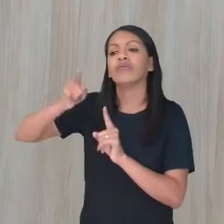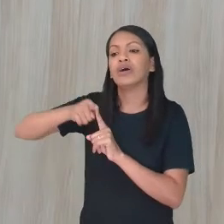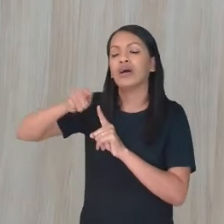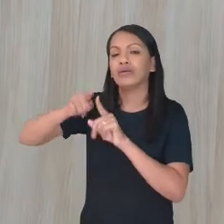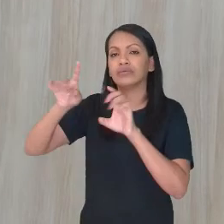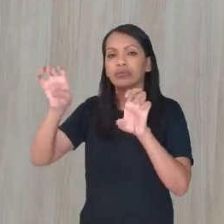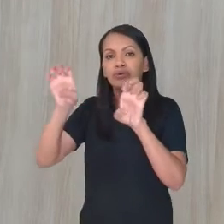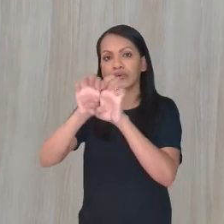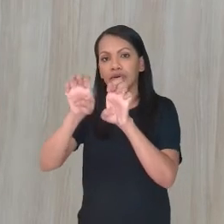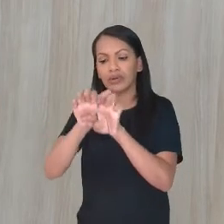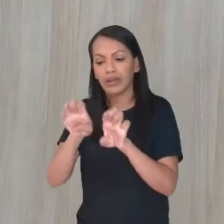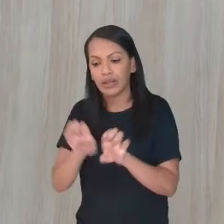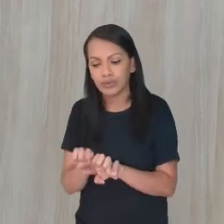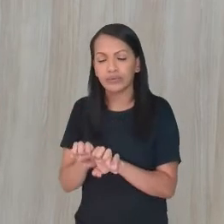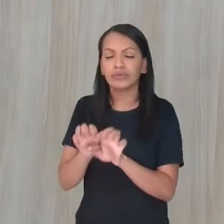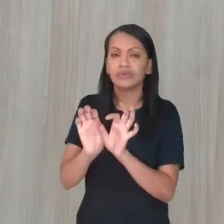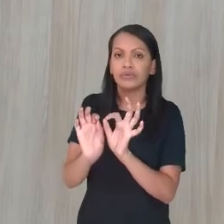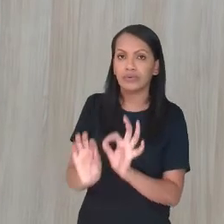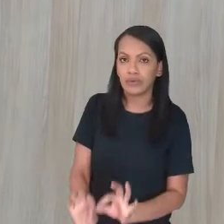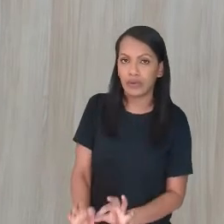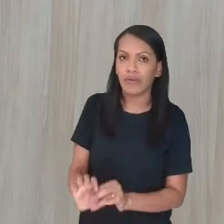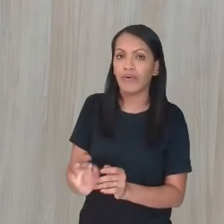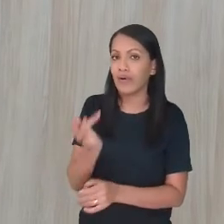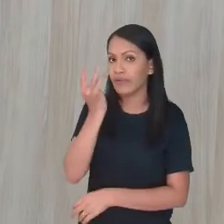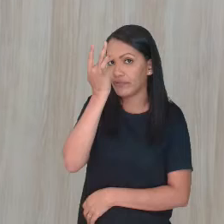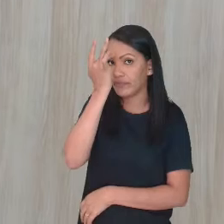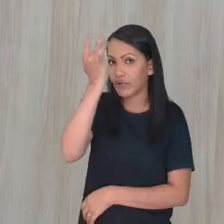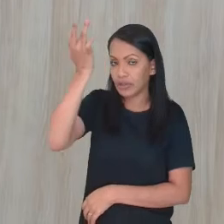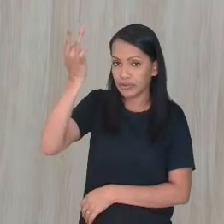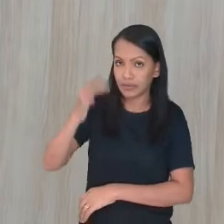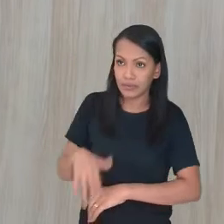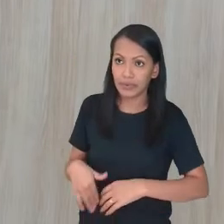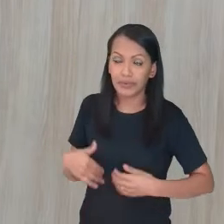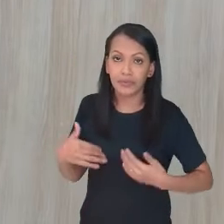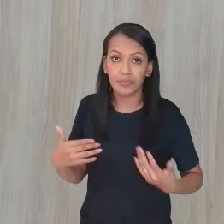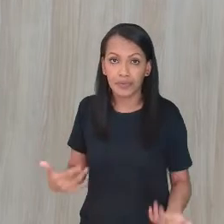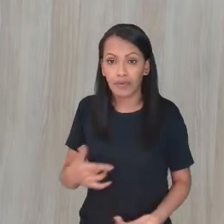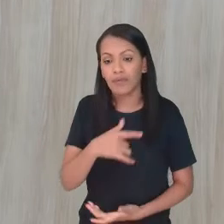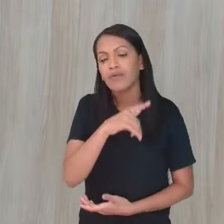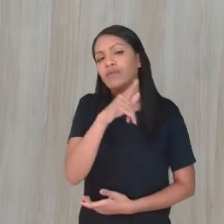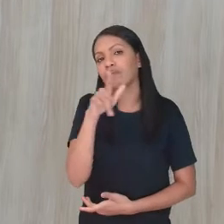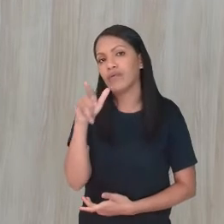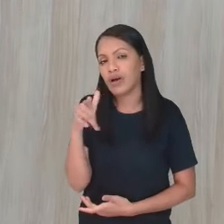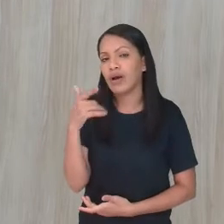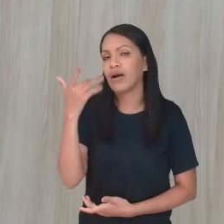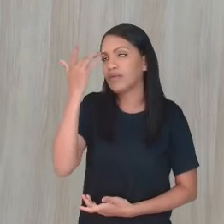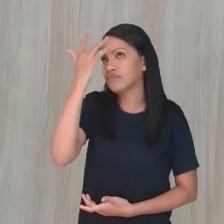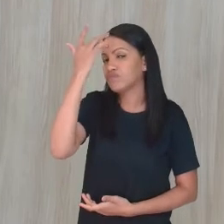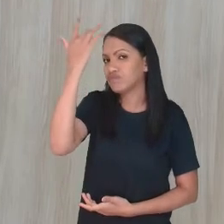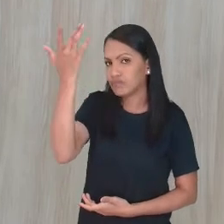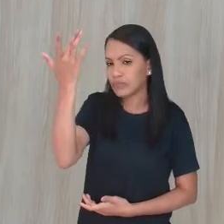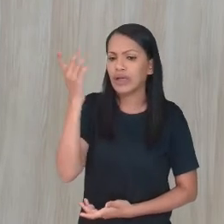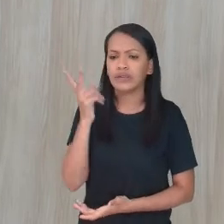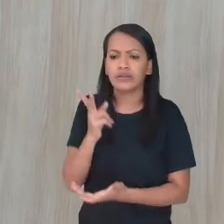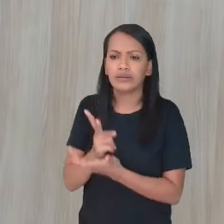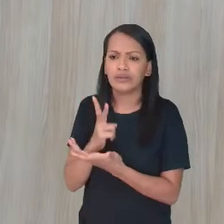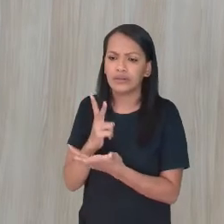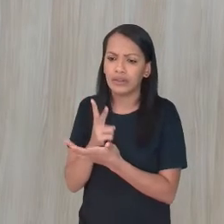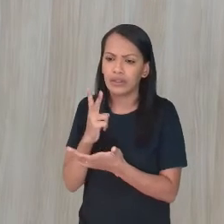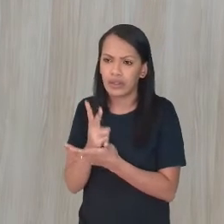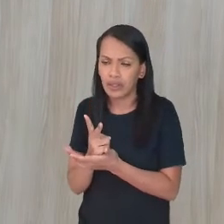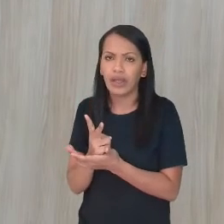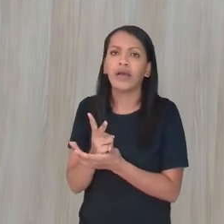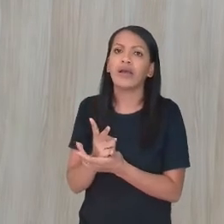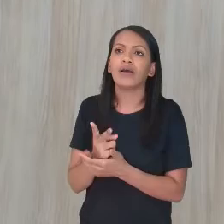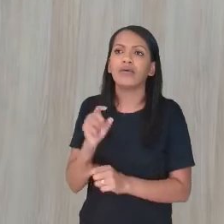estrutura, tudo fica mais fácil. Então, a gente vai buscar sempre a produção